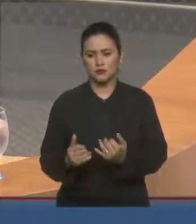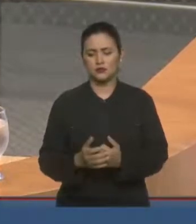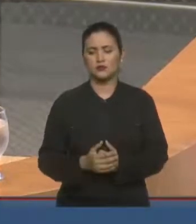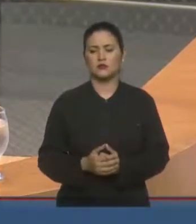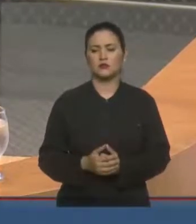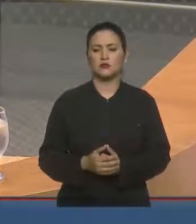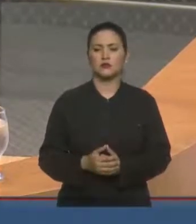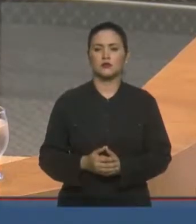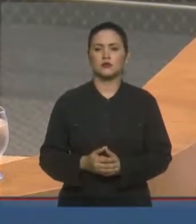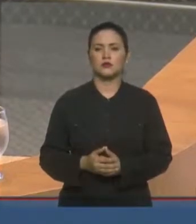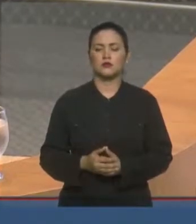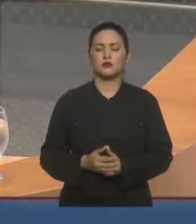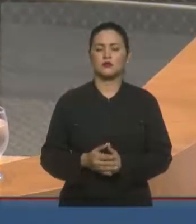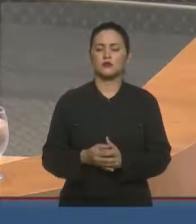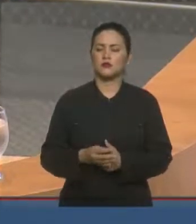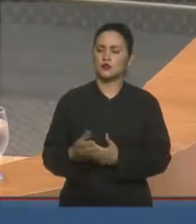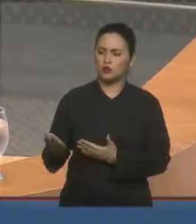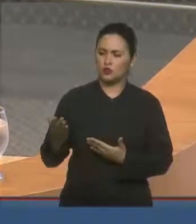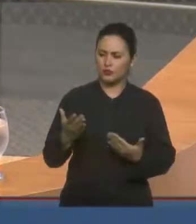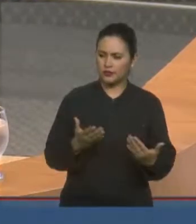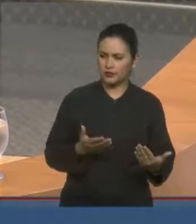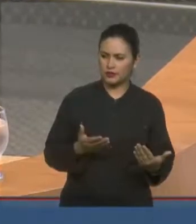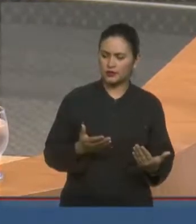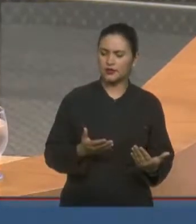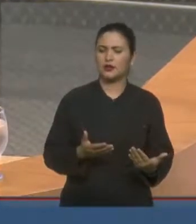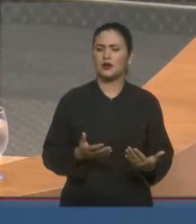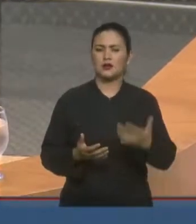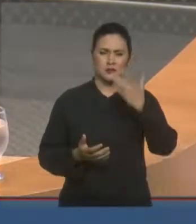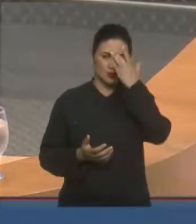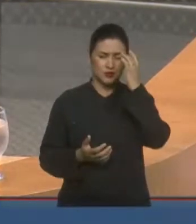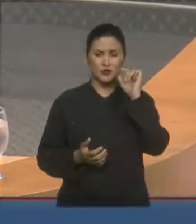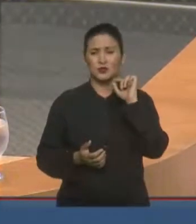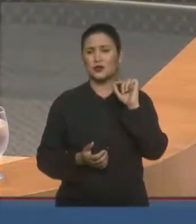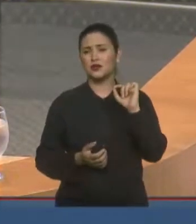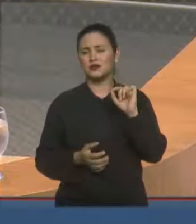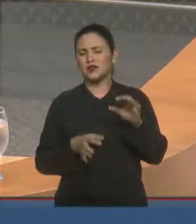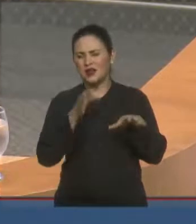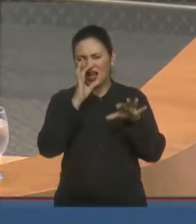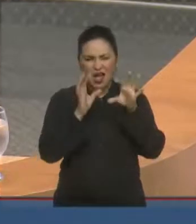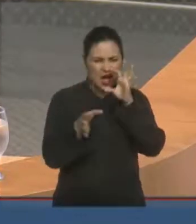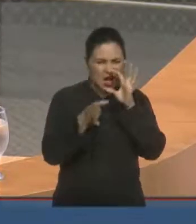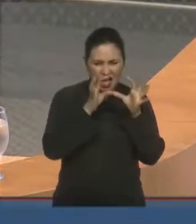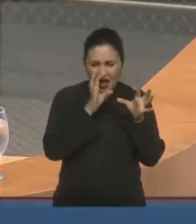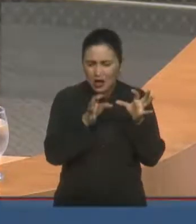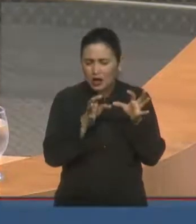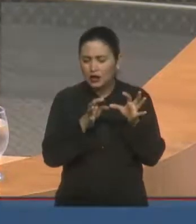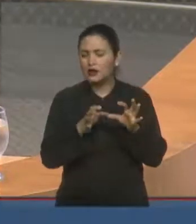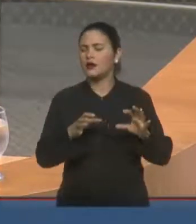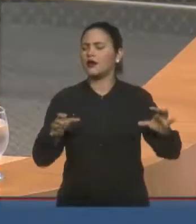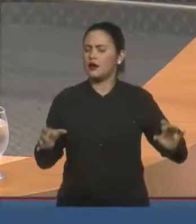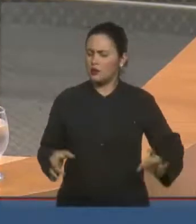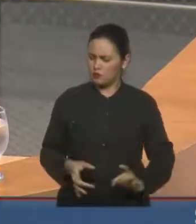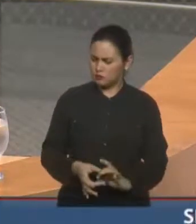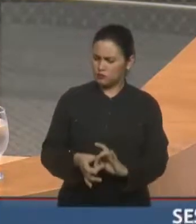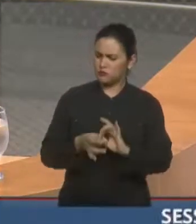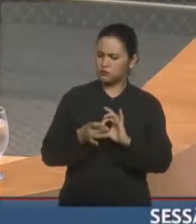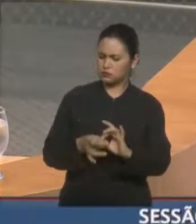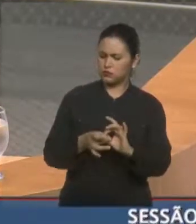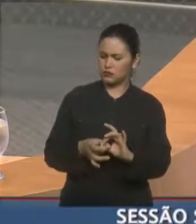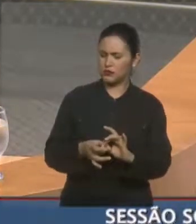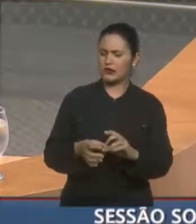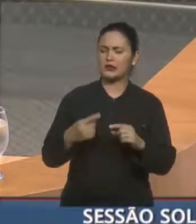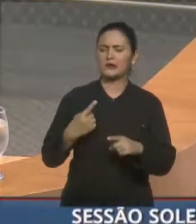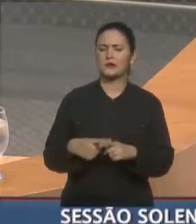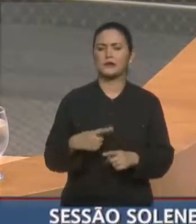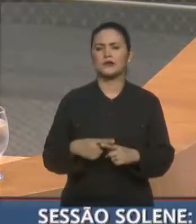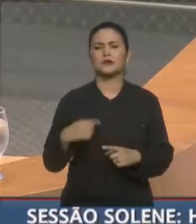só criticam, como bem destacou o deputado Duarte Júnior, a somar esforços, né, para que a gente consiga expandir